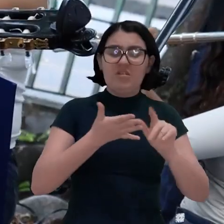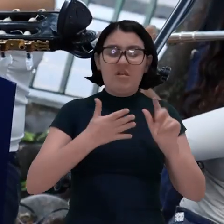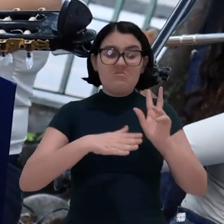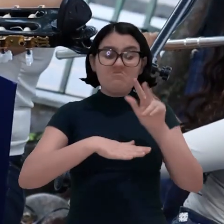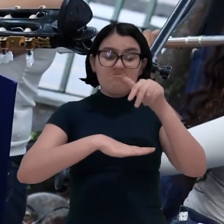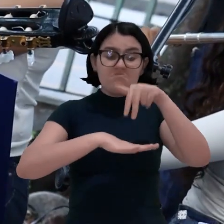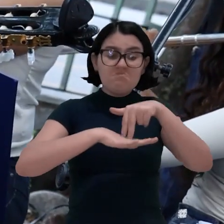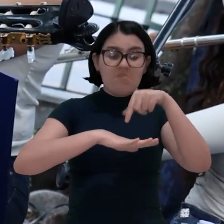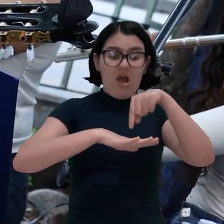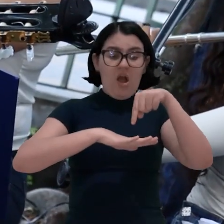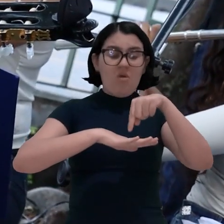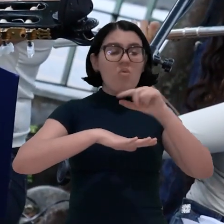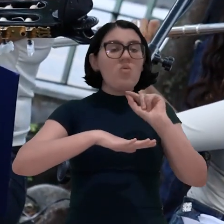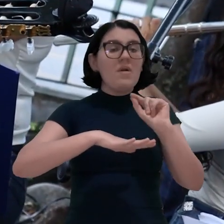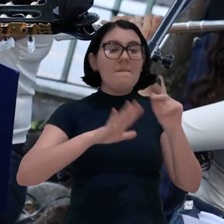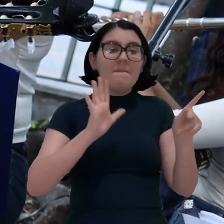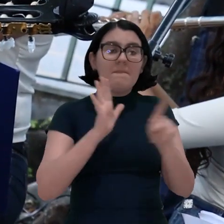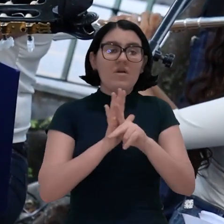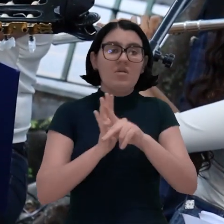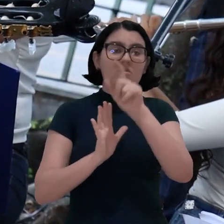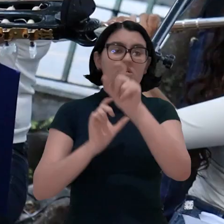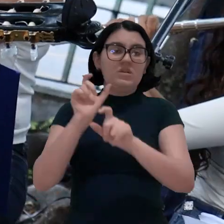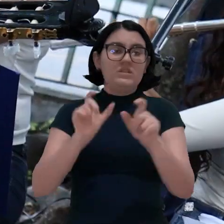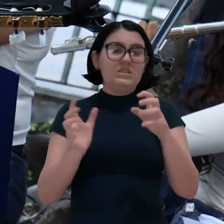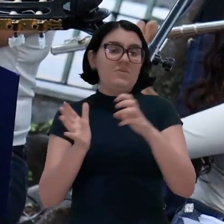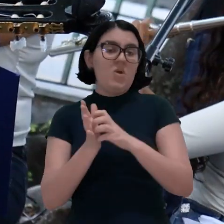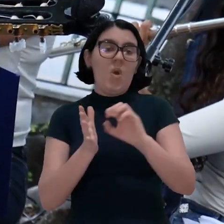Por isso que é o palco, né, que a gente tem,